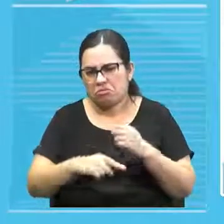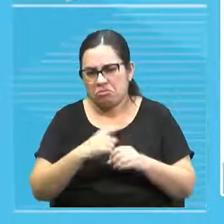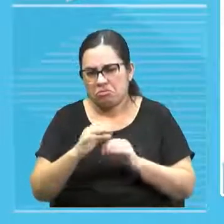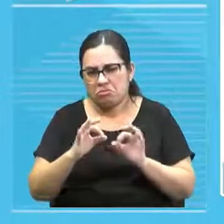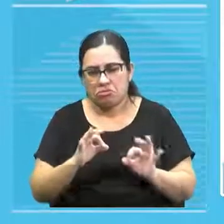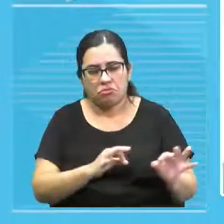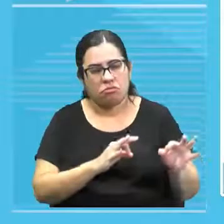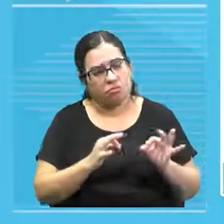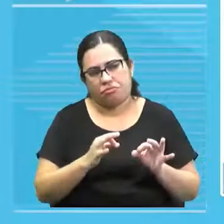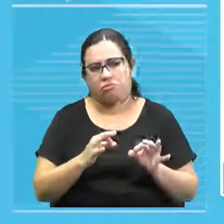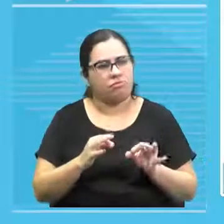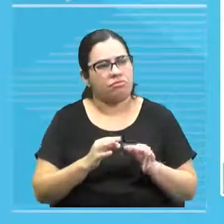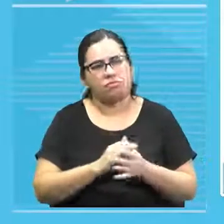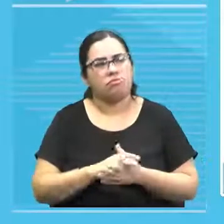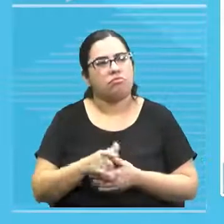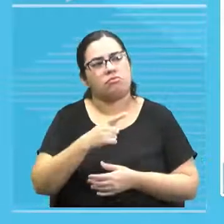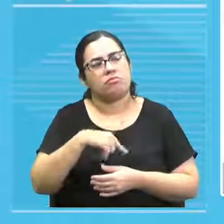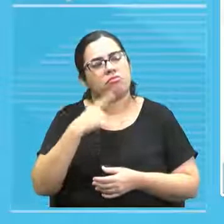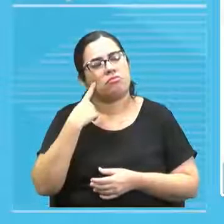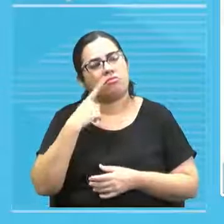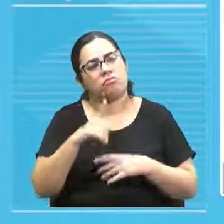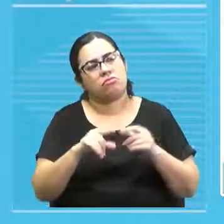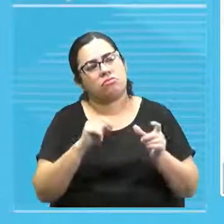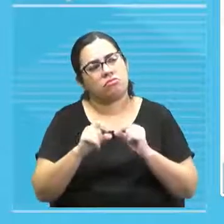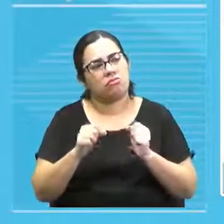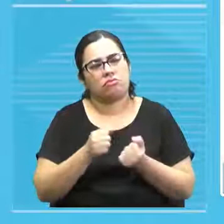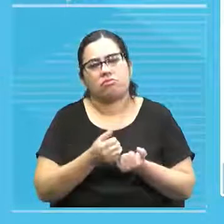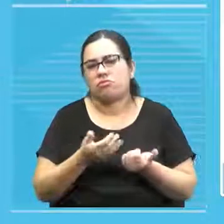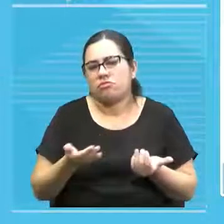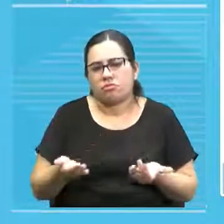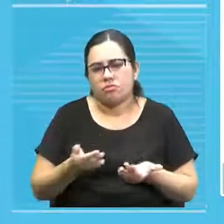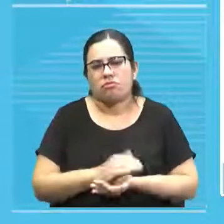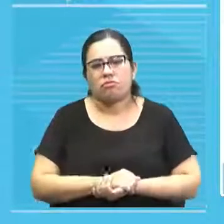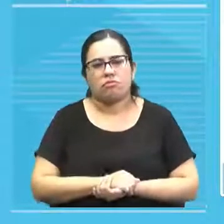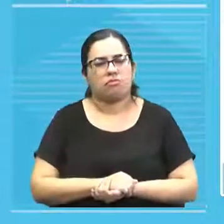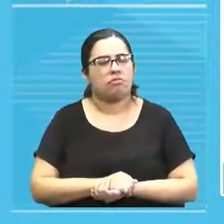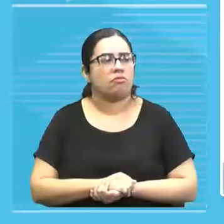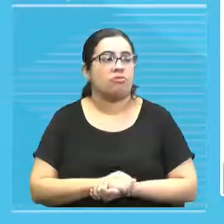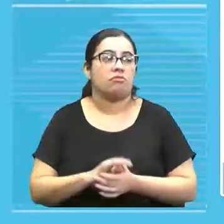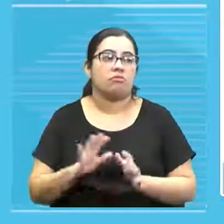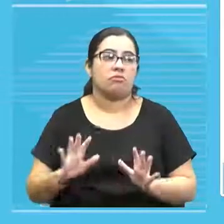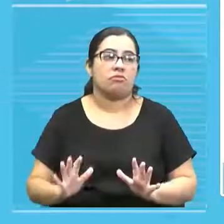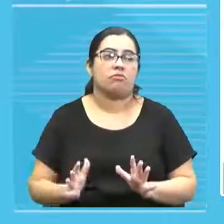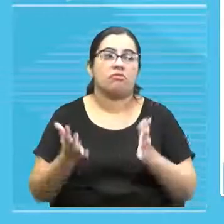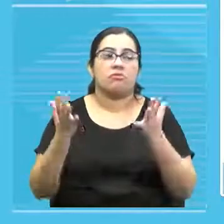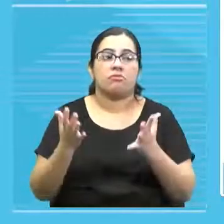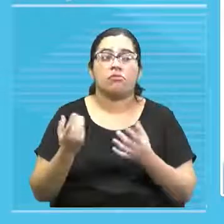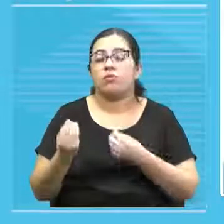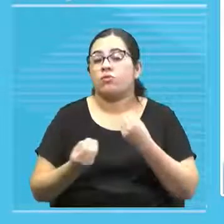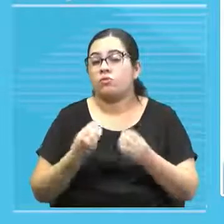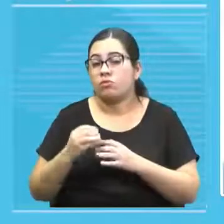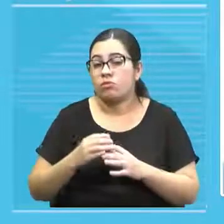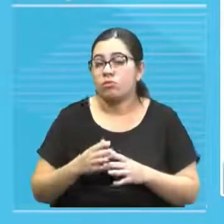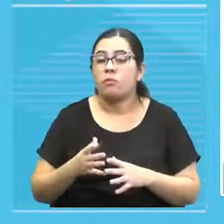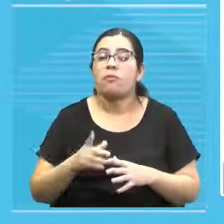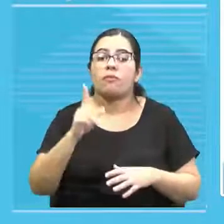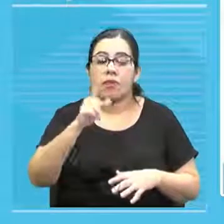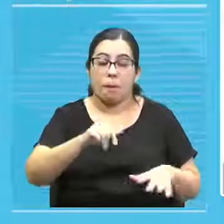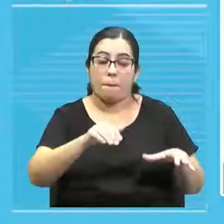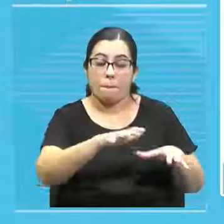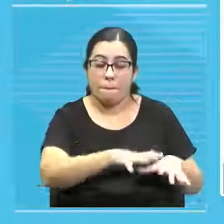então o que a gente pode digitar cara que é que ela causa uma concentração de renda nos